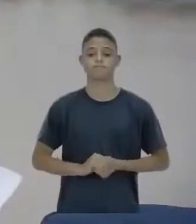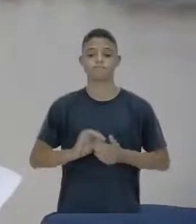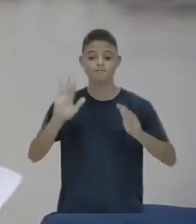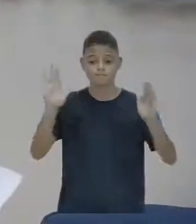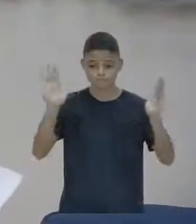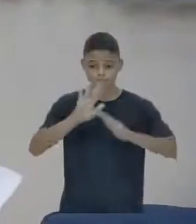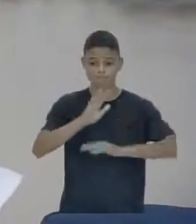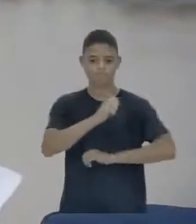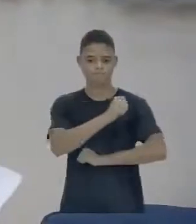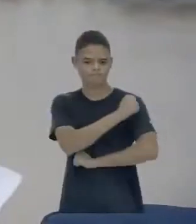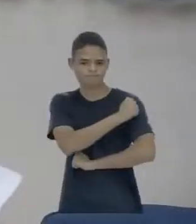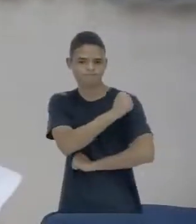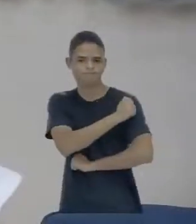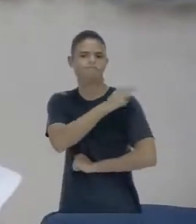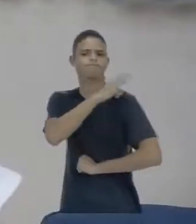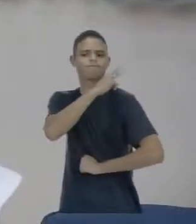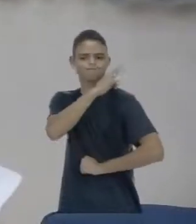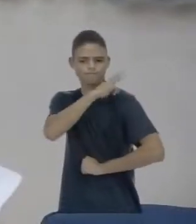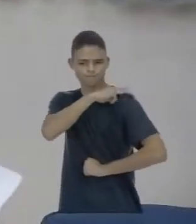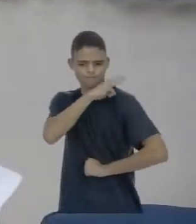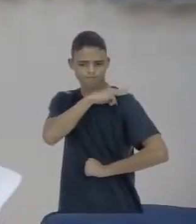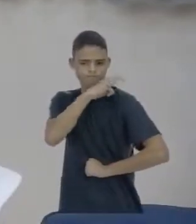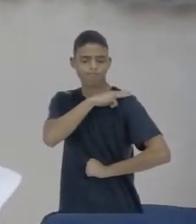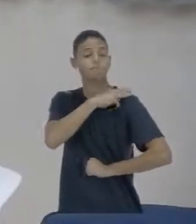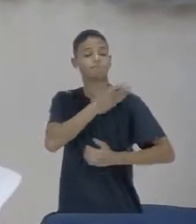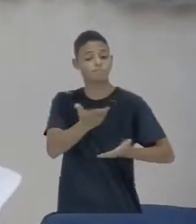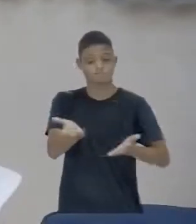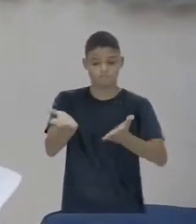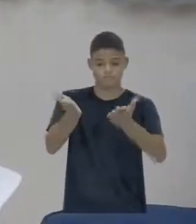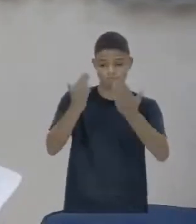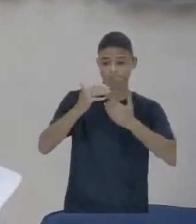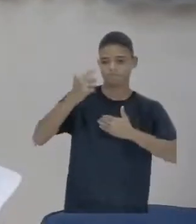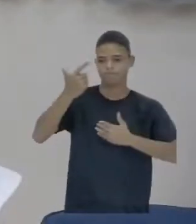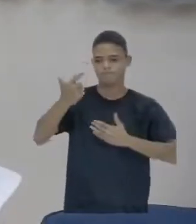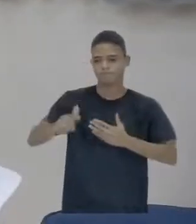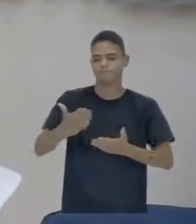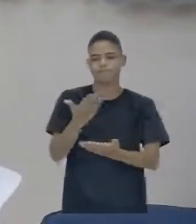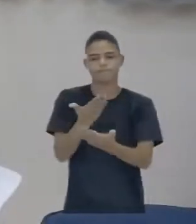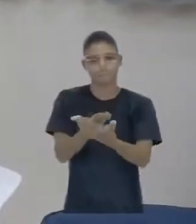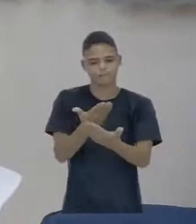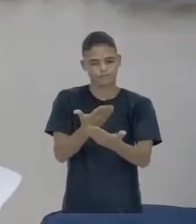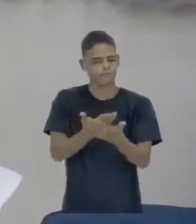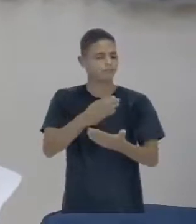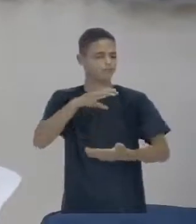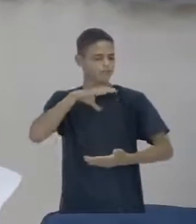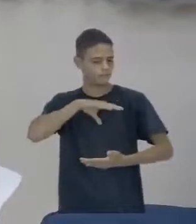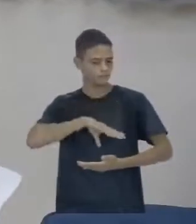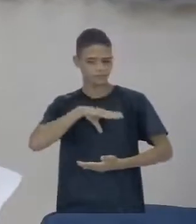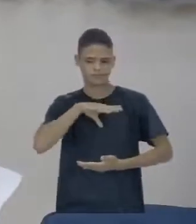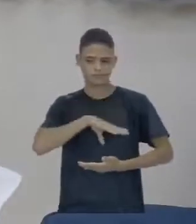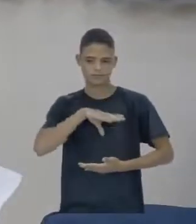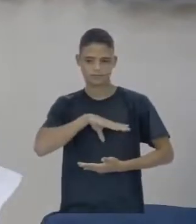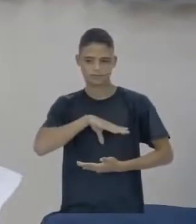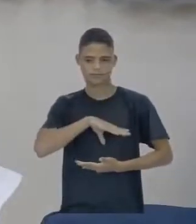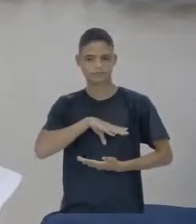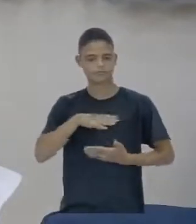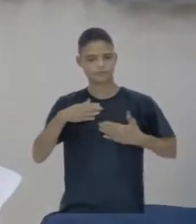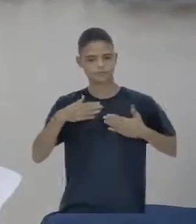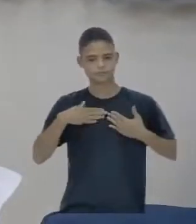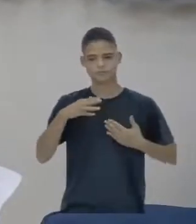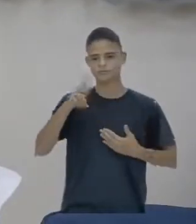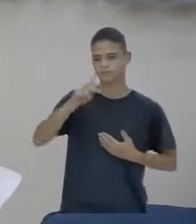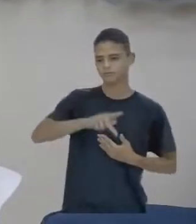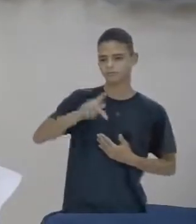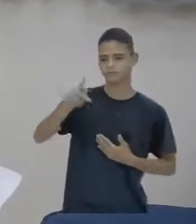Olá, alunos da terceira série do ensino médio. Vamos a mais uma aula de língua portuguesa. Eu sou a